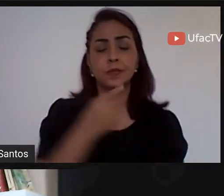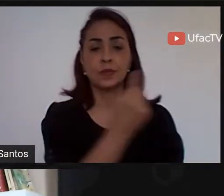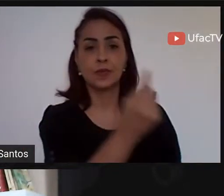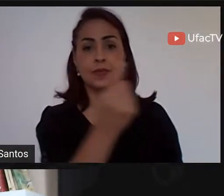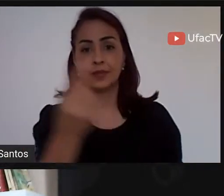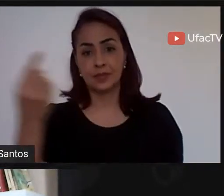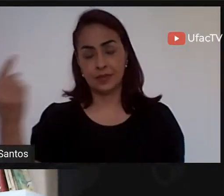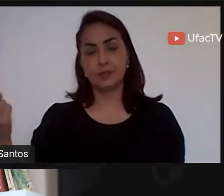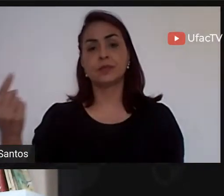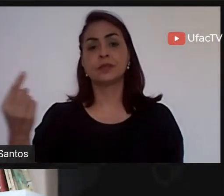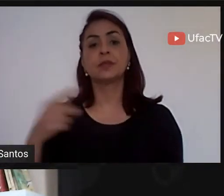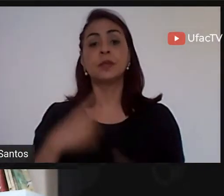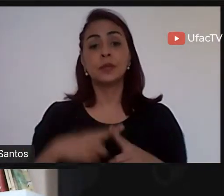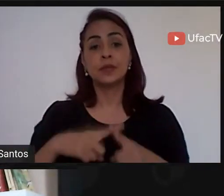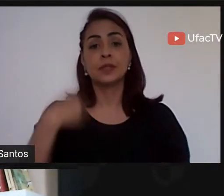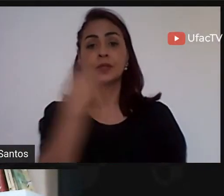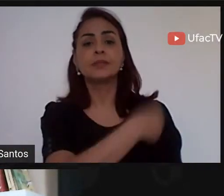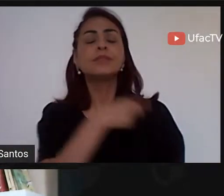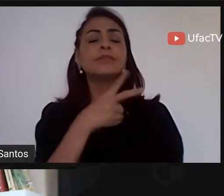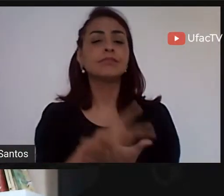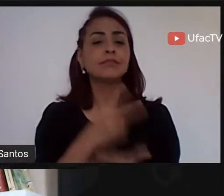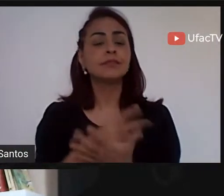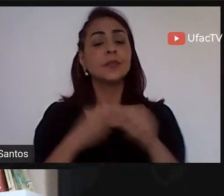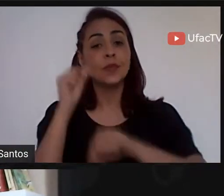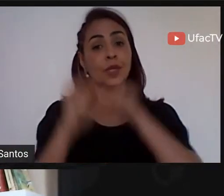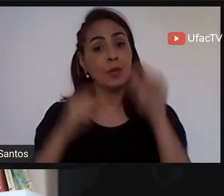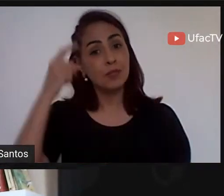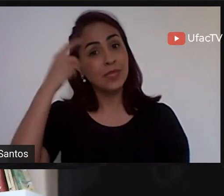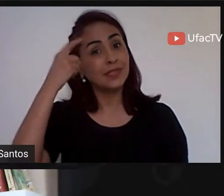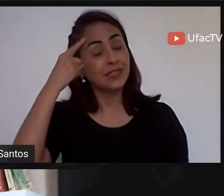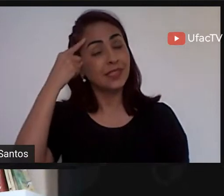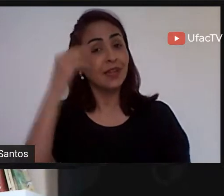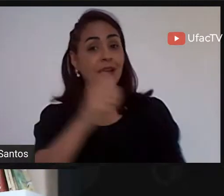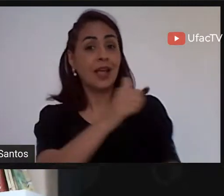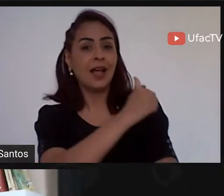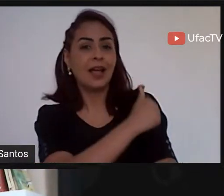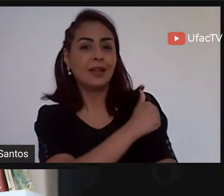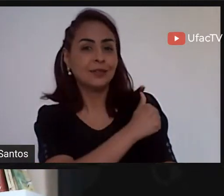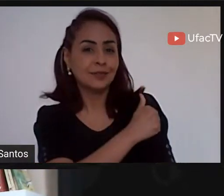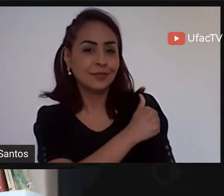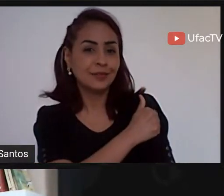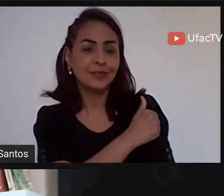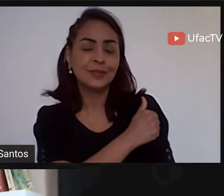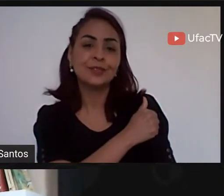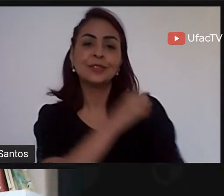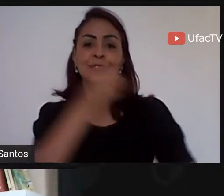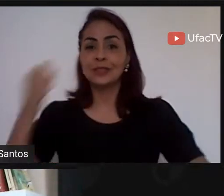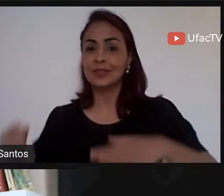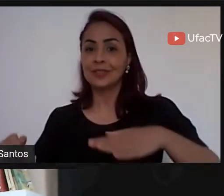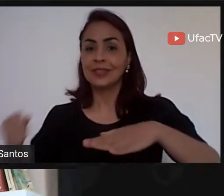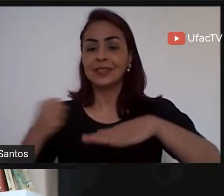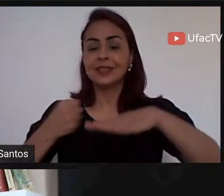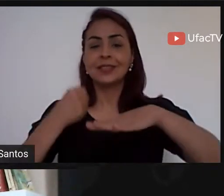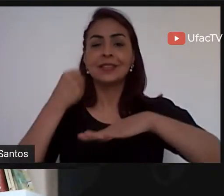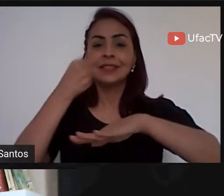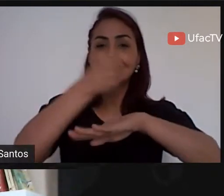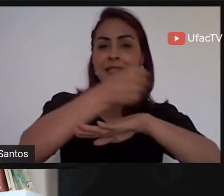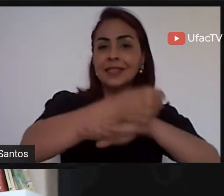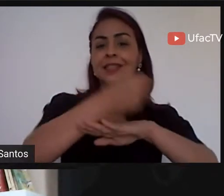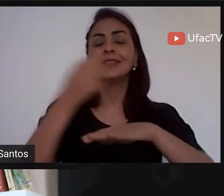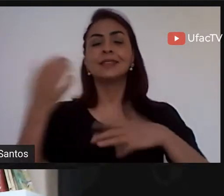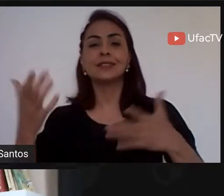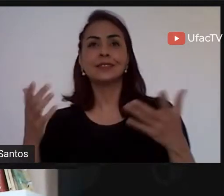vamos estar sempre pensando em alunos ideais, né, em alunos, por exemplo, inseridos em contextos tecnológicos,